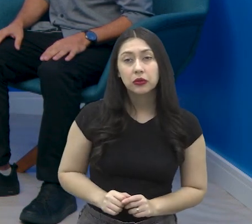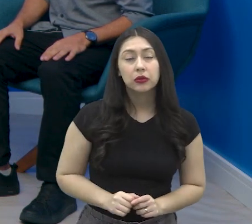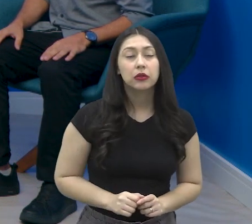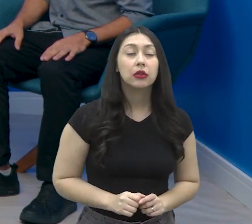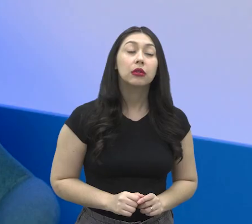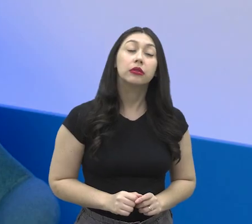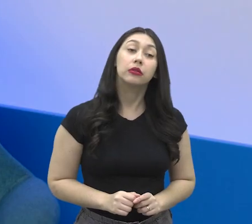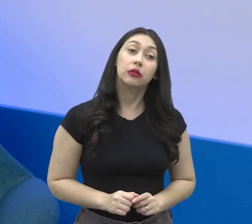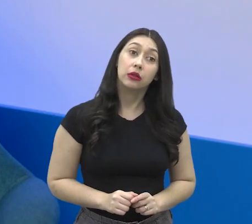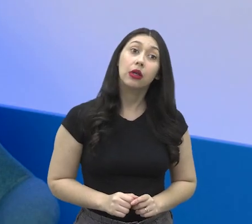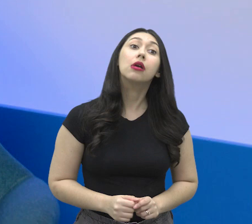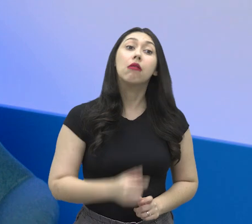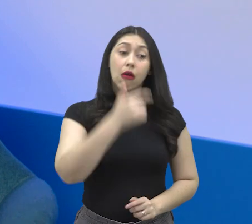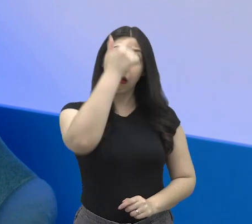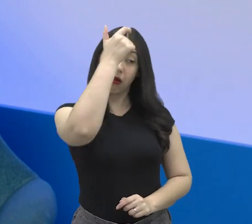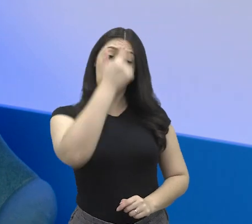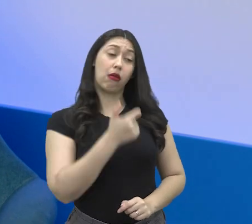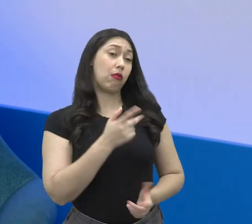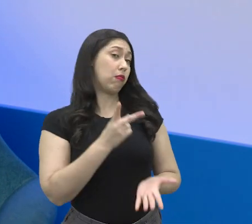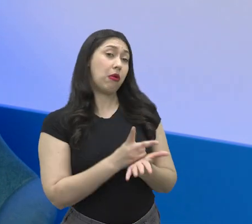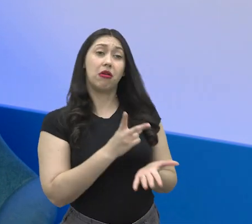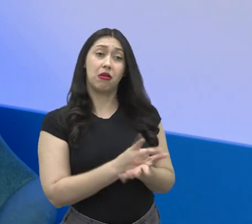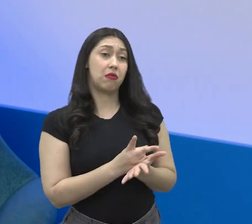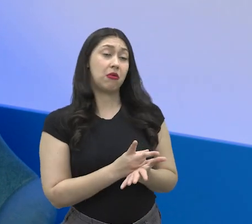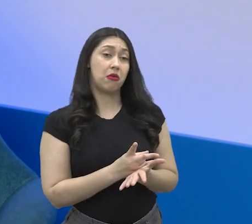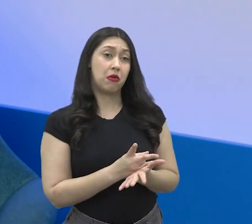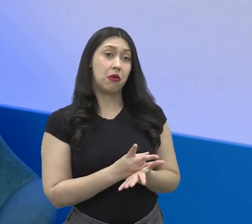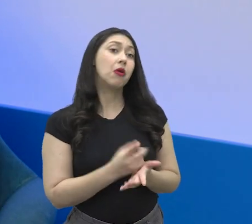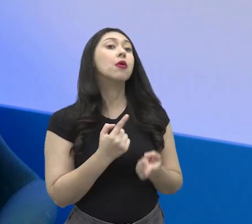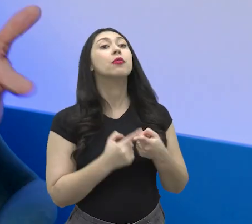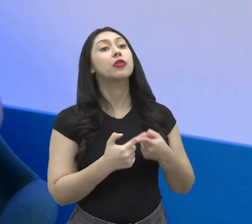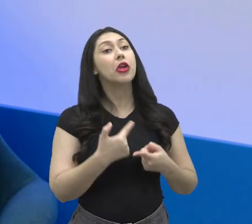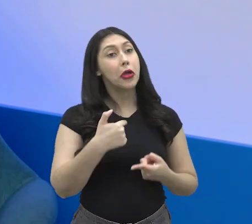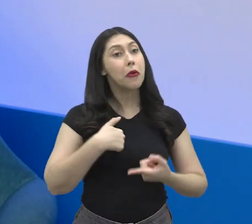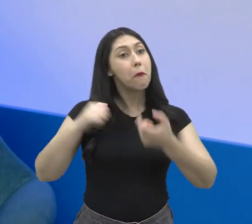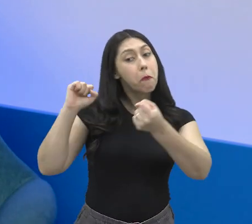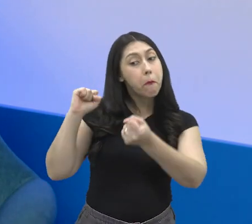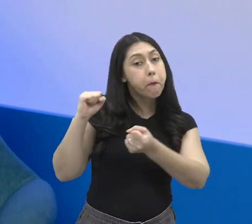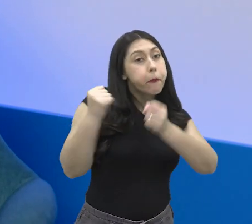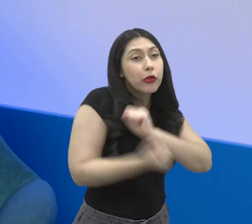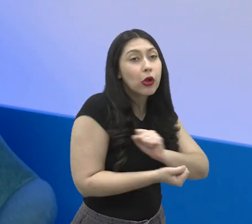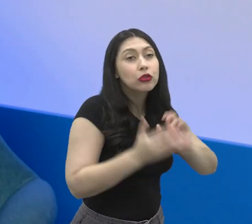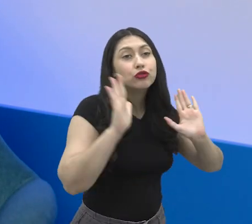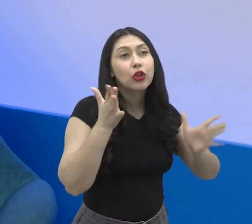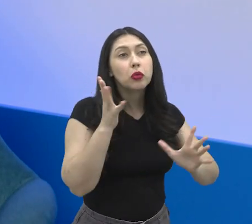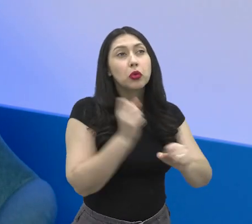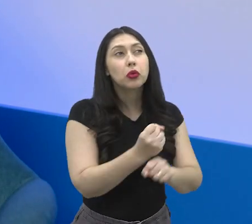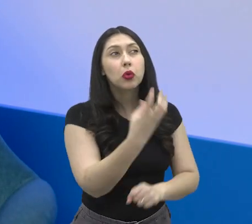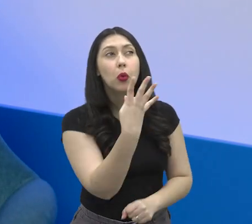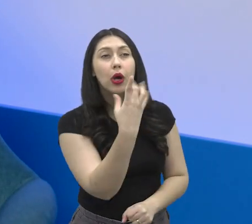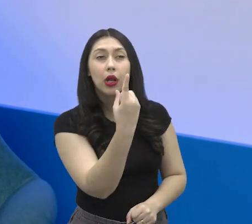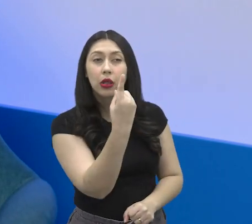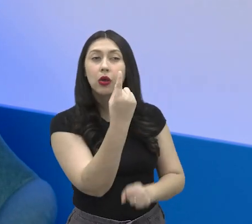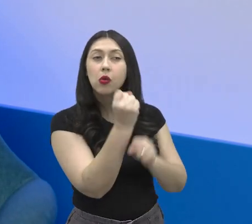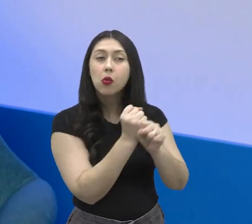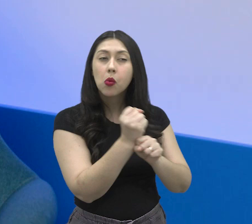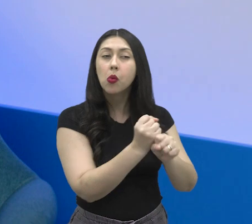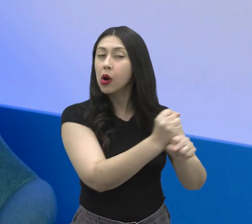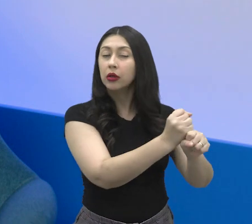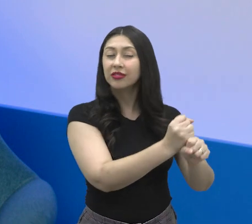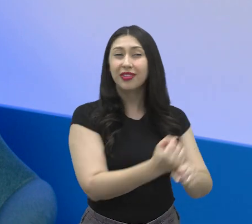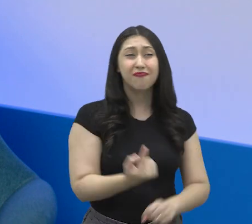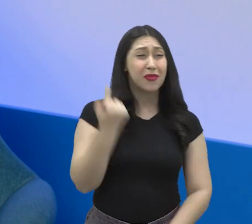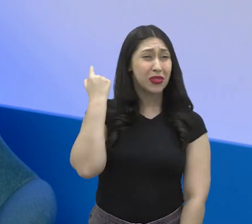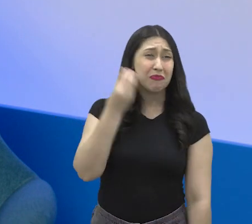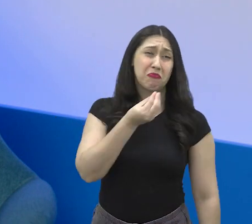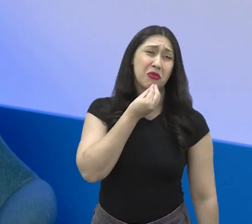esporte? Eu sou um exemplo, né? Que eu também sou judoca há 41 anos e